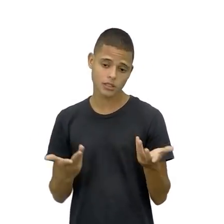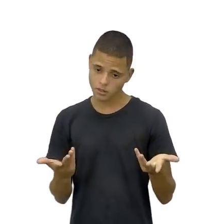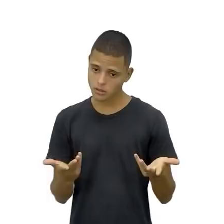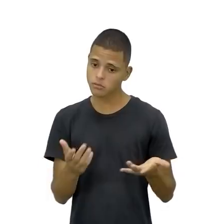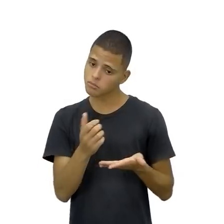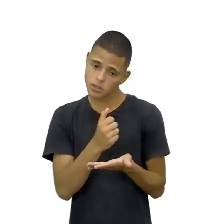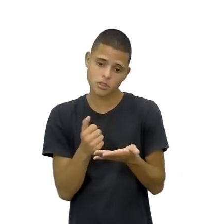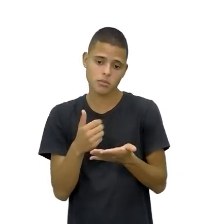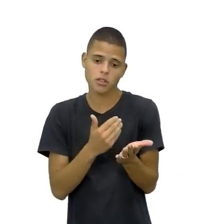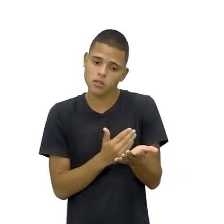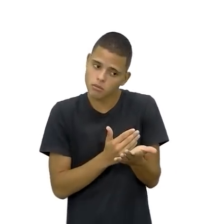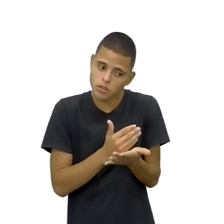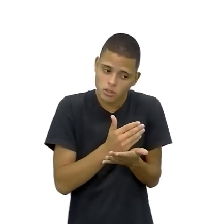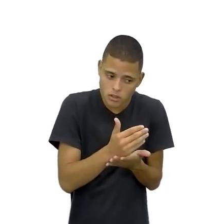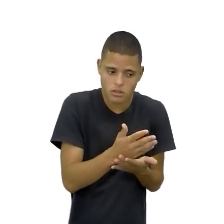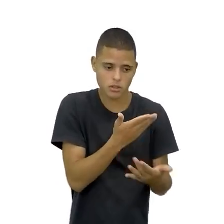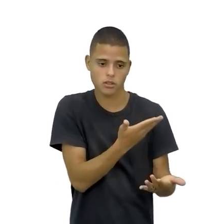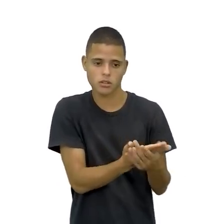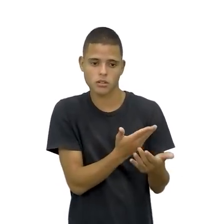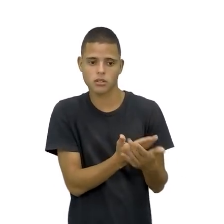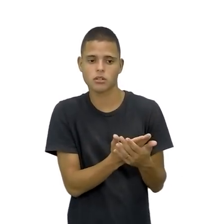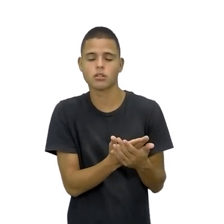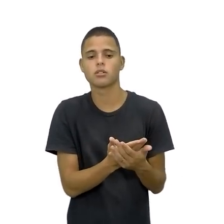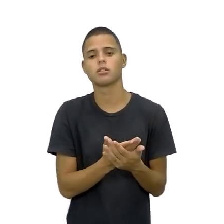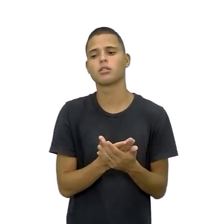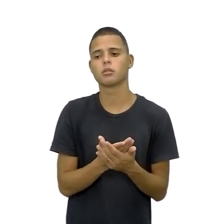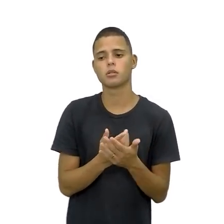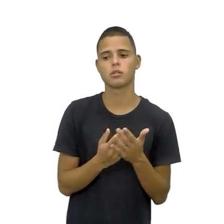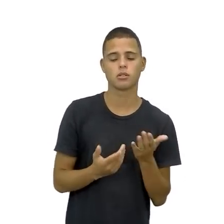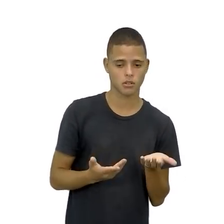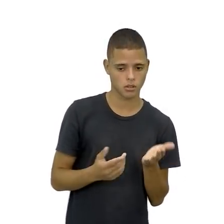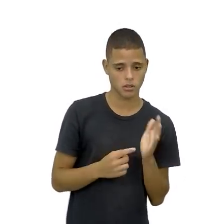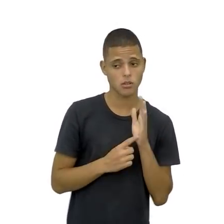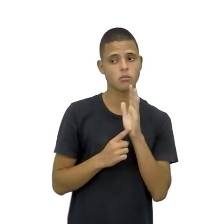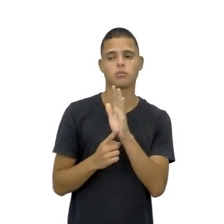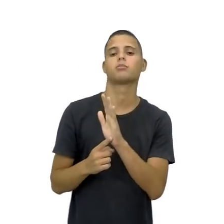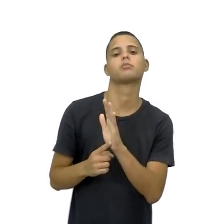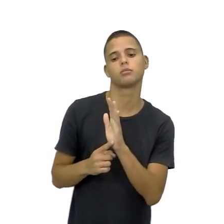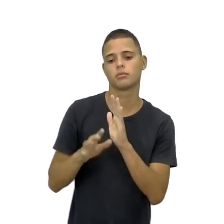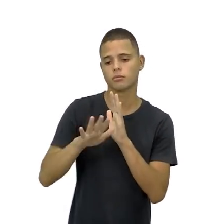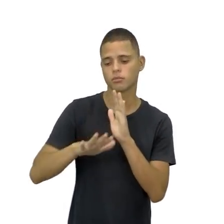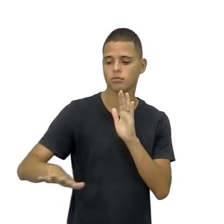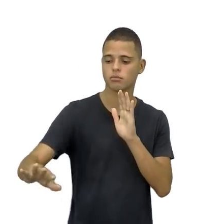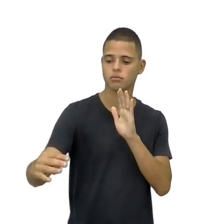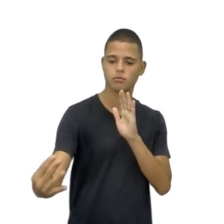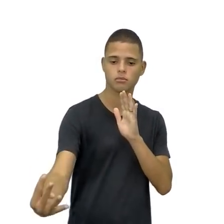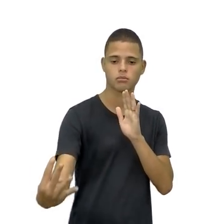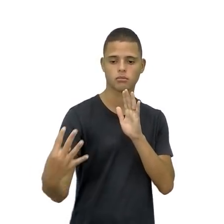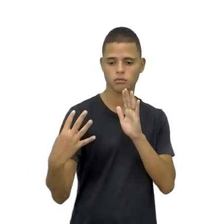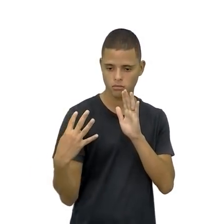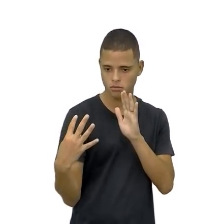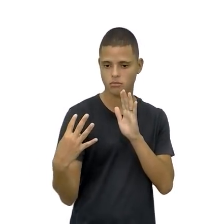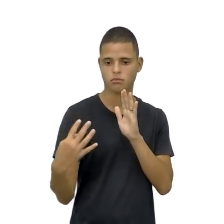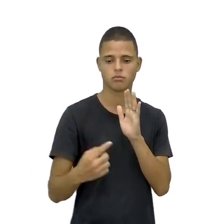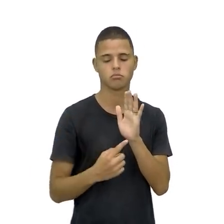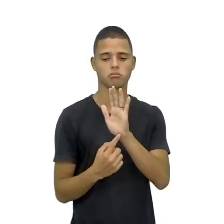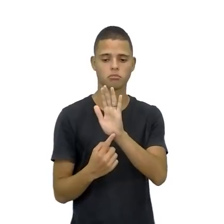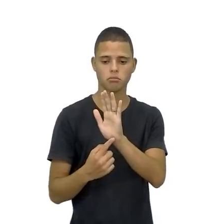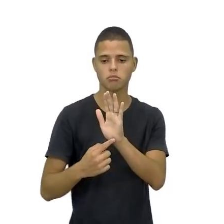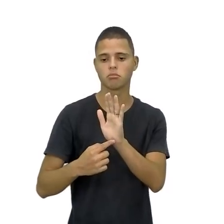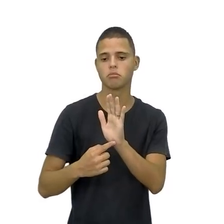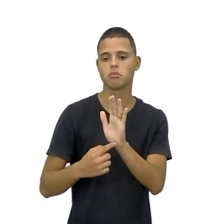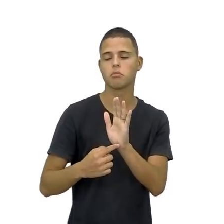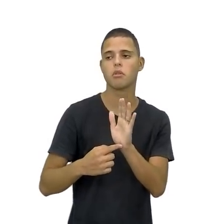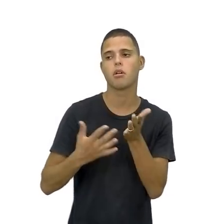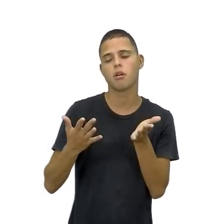aulas, onde nós apresentamos o objetivo do objeto de conhecimento que vai ser tratado. Em seguida, nós já